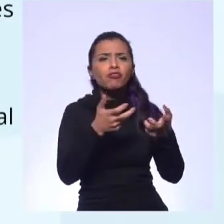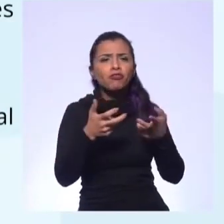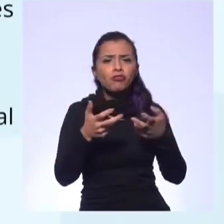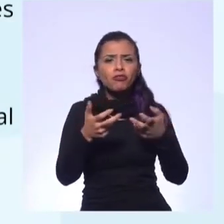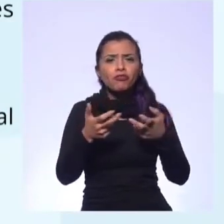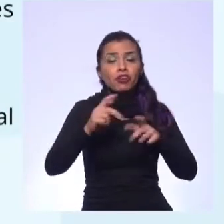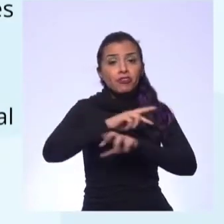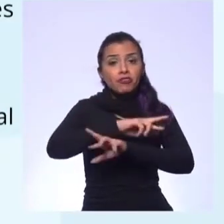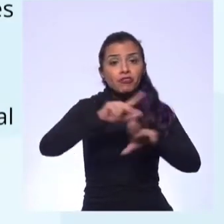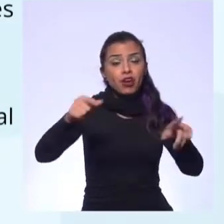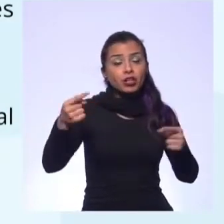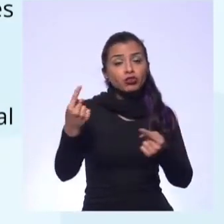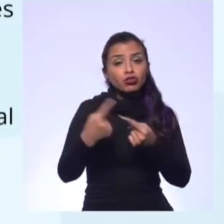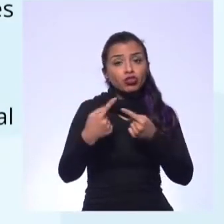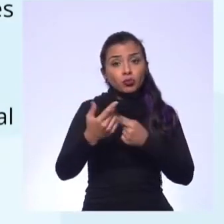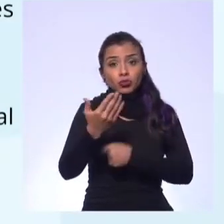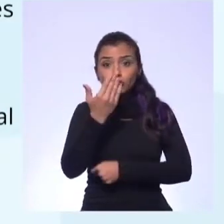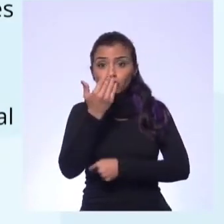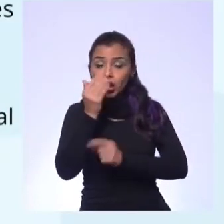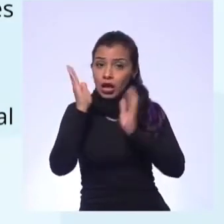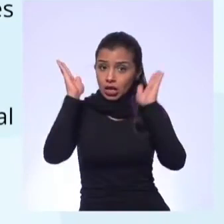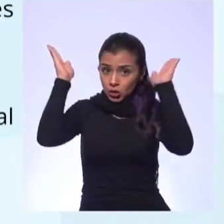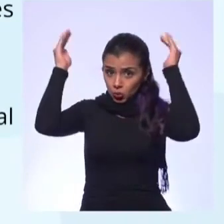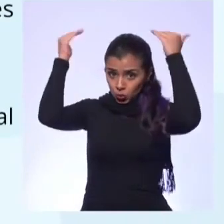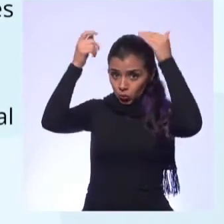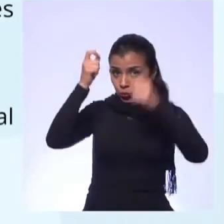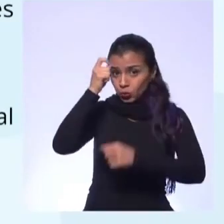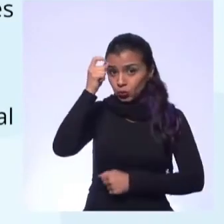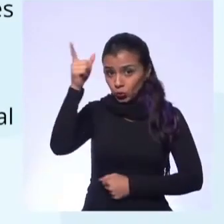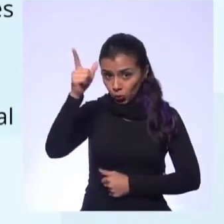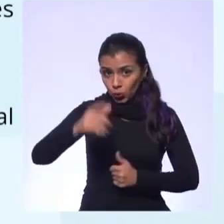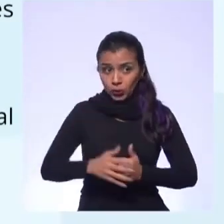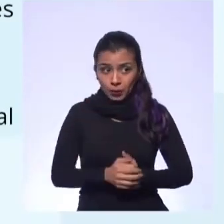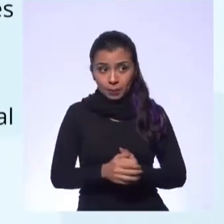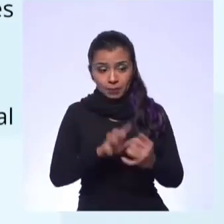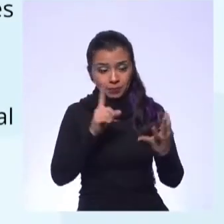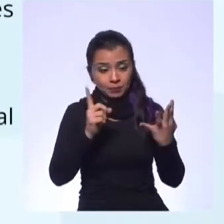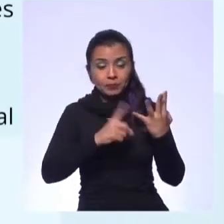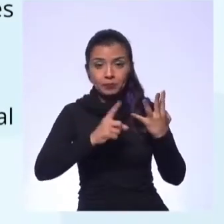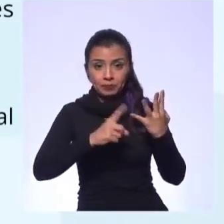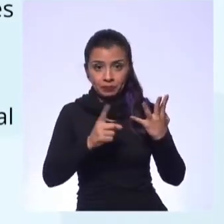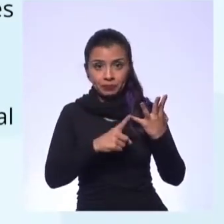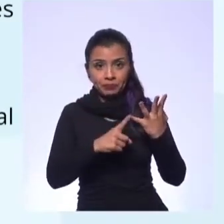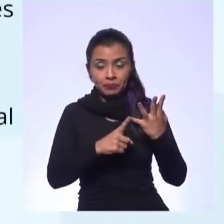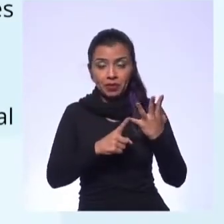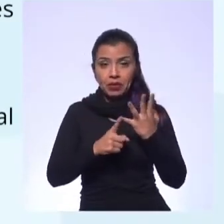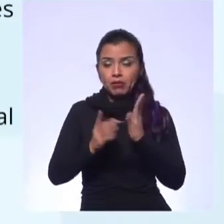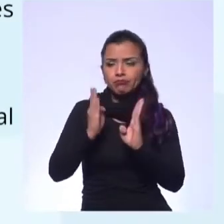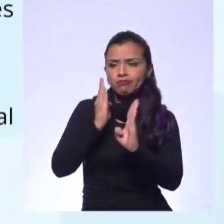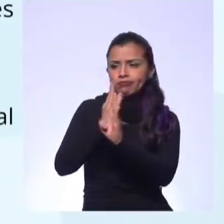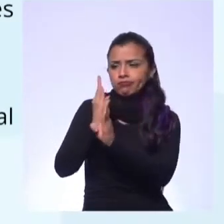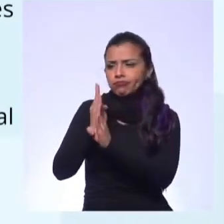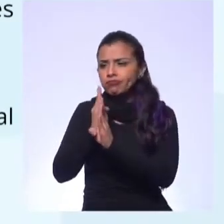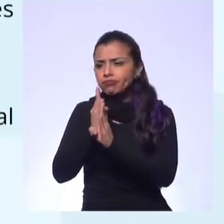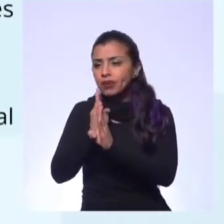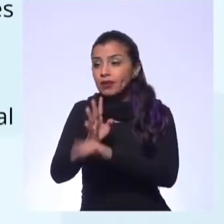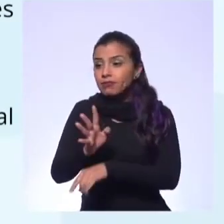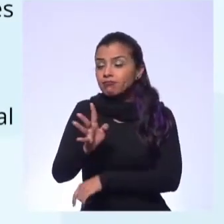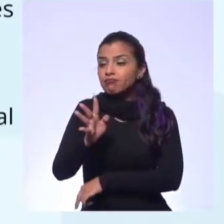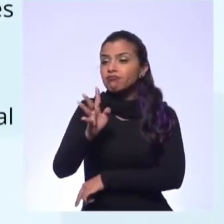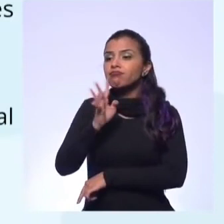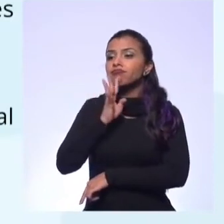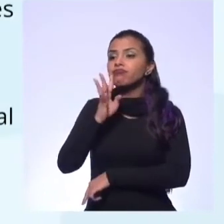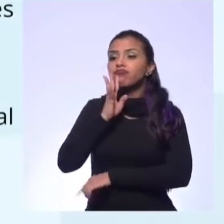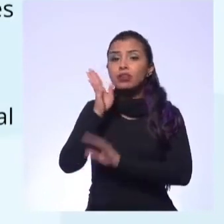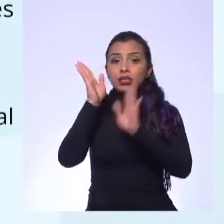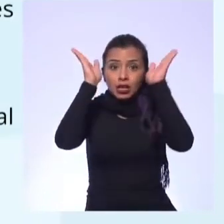culturas. Recognize cuisine as a way of cultural and historical expression. Reconhecer a gastronomia como forma de